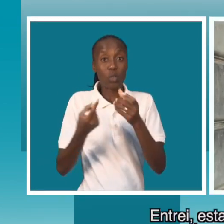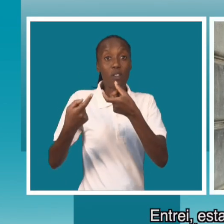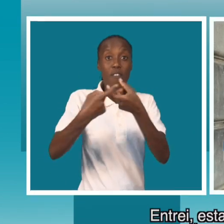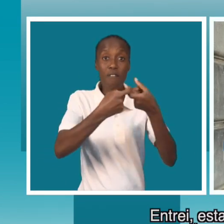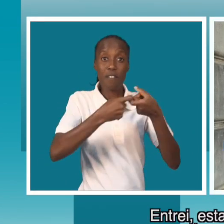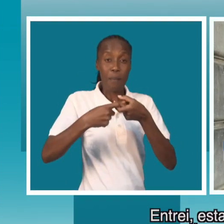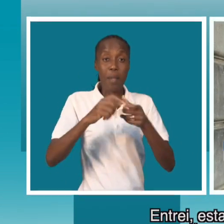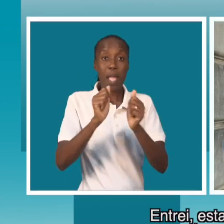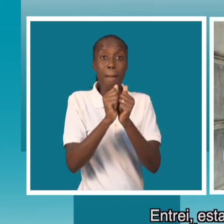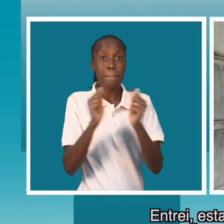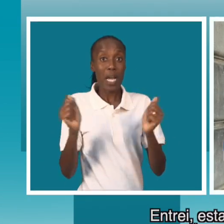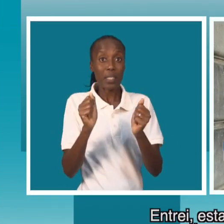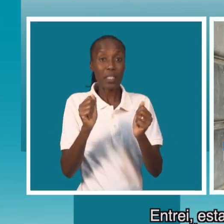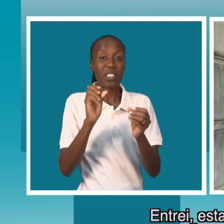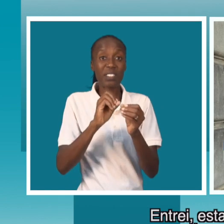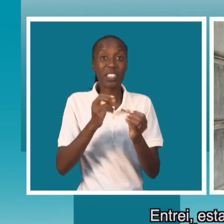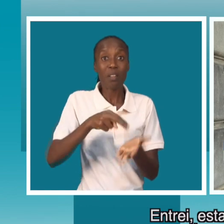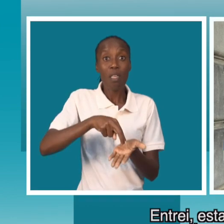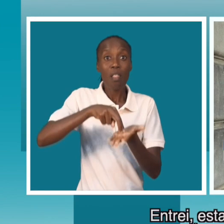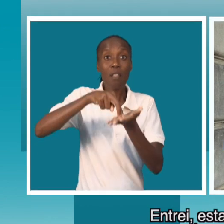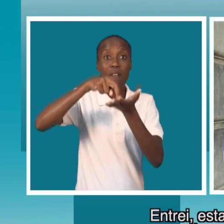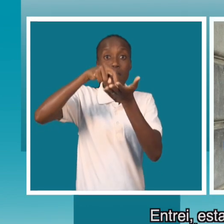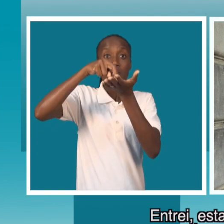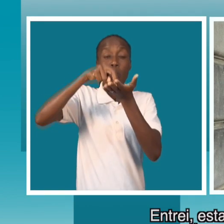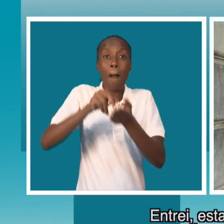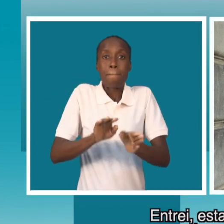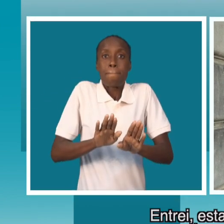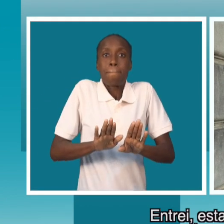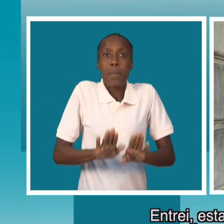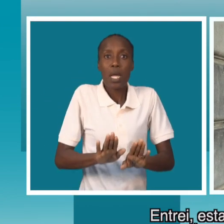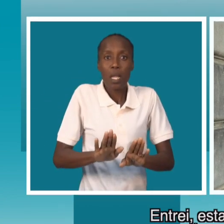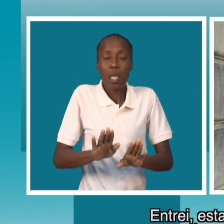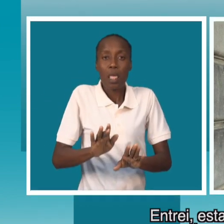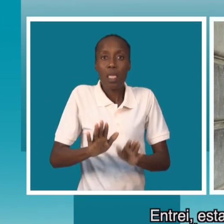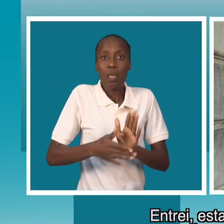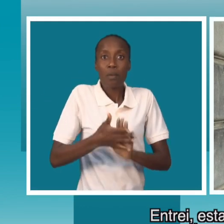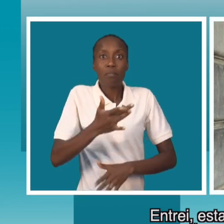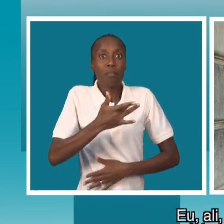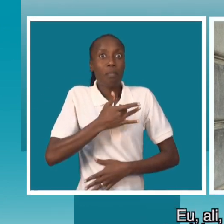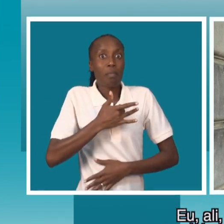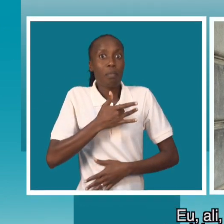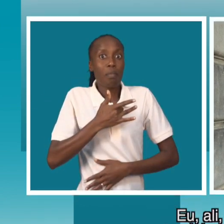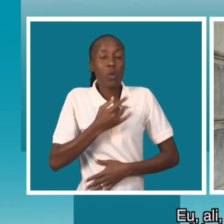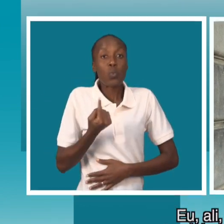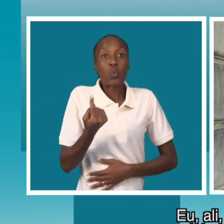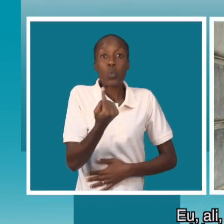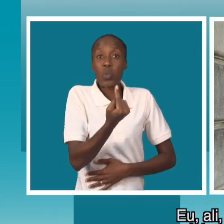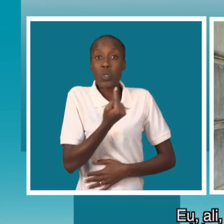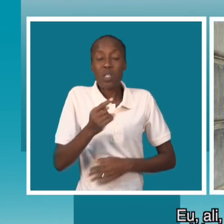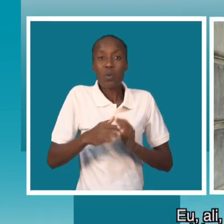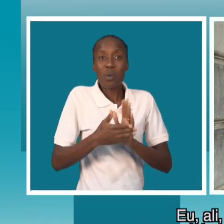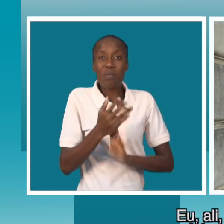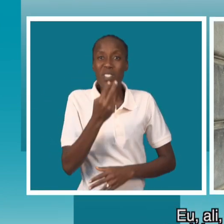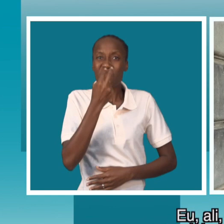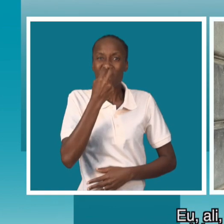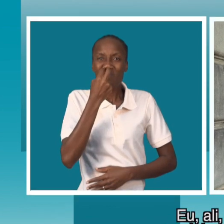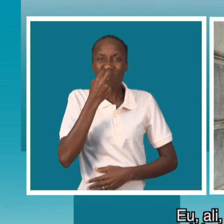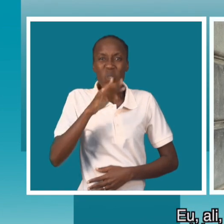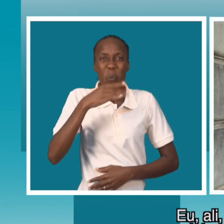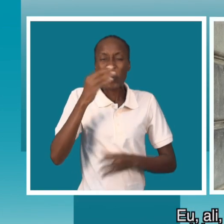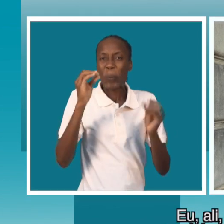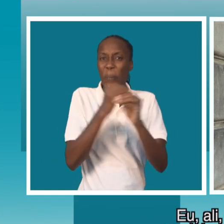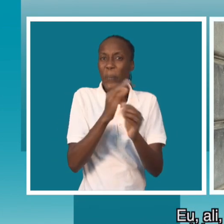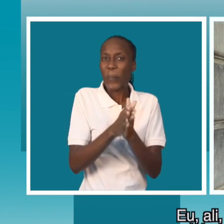Entrei, estava com os meus familiares, mas de repente o elevador parou. Eu ali me senti sozinha